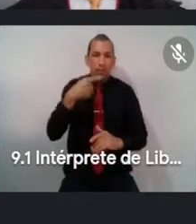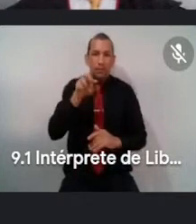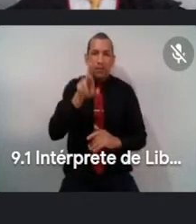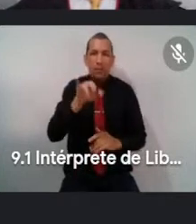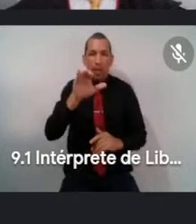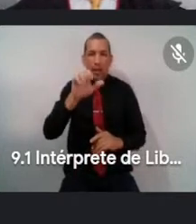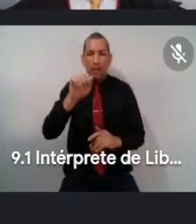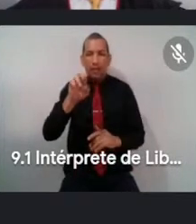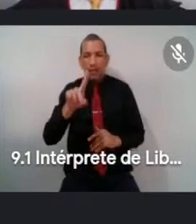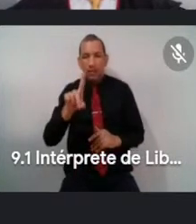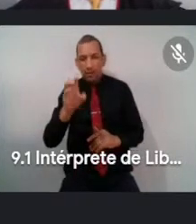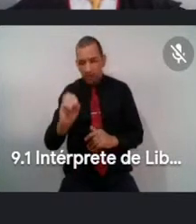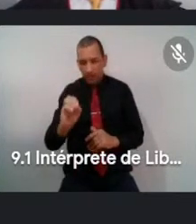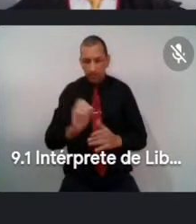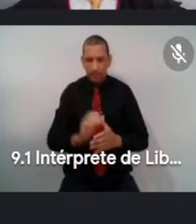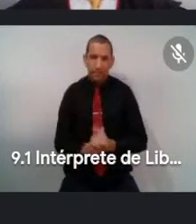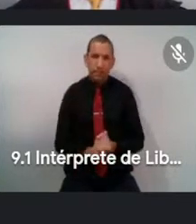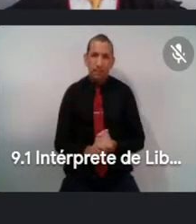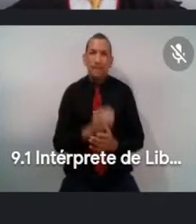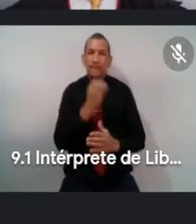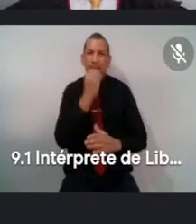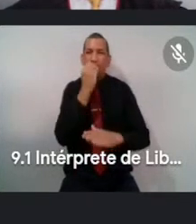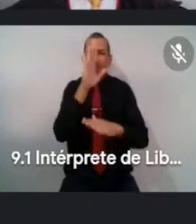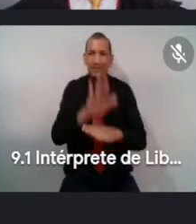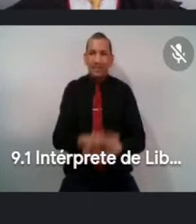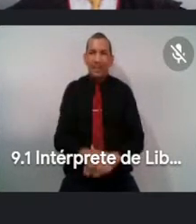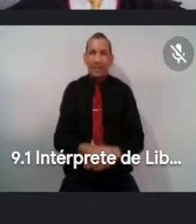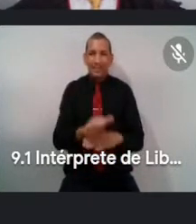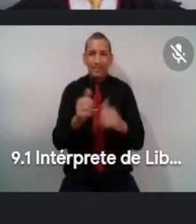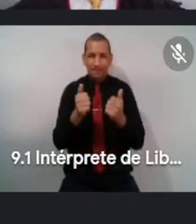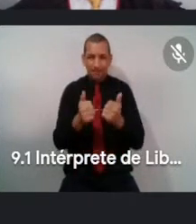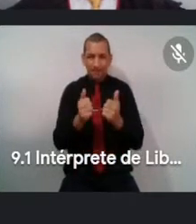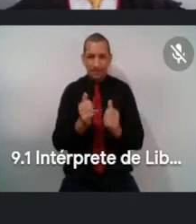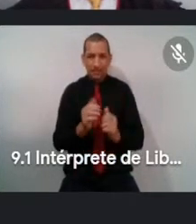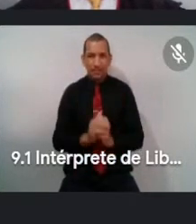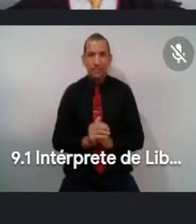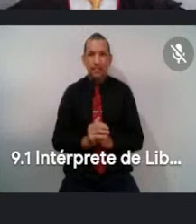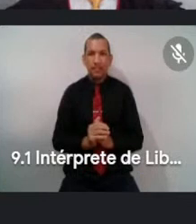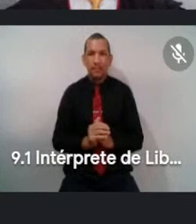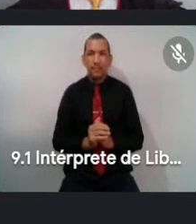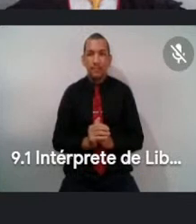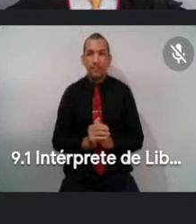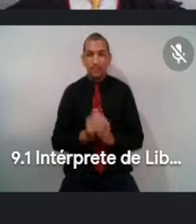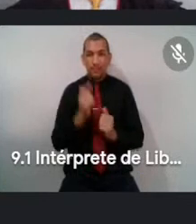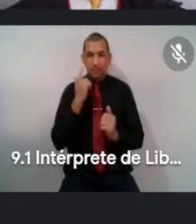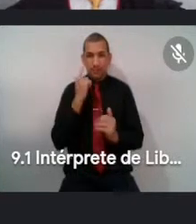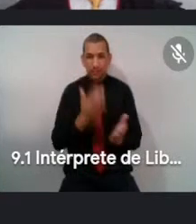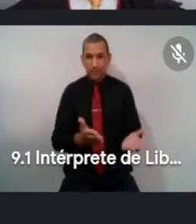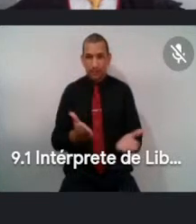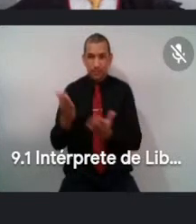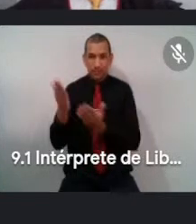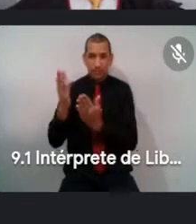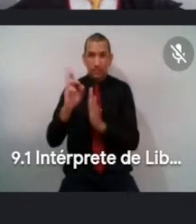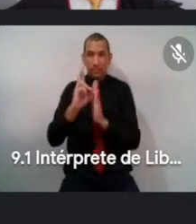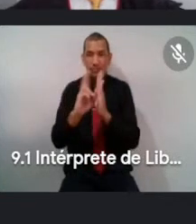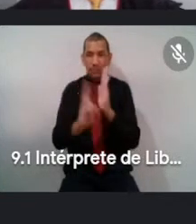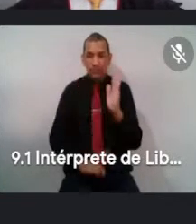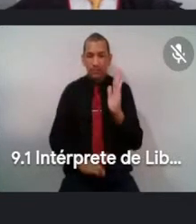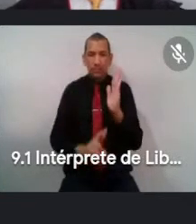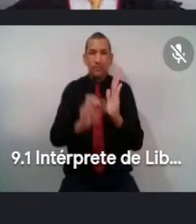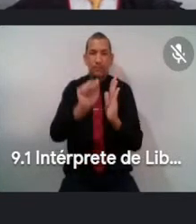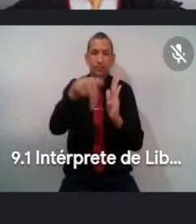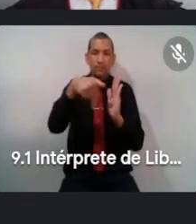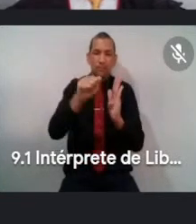E aí embaixo silêncio Estou sim boa tarde boa tarde eu vou passar a palavra então a relatora a